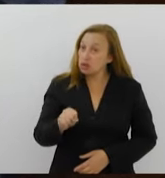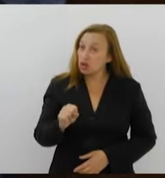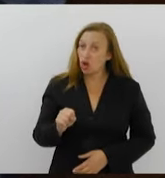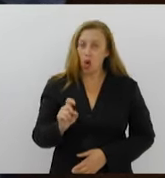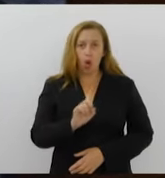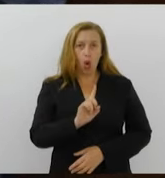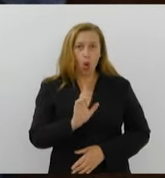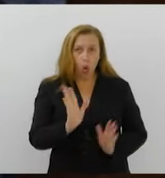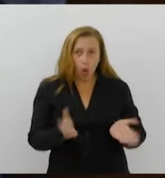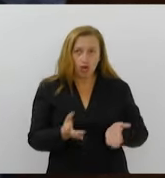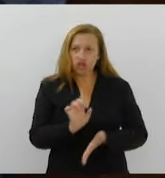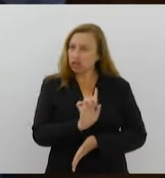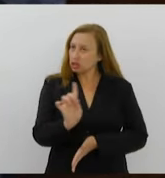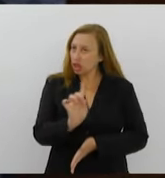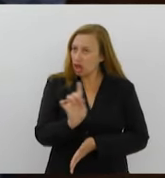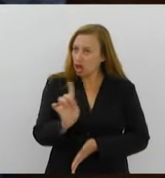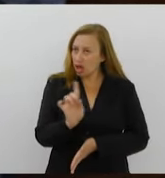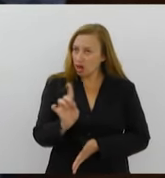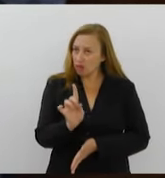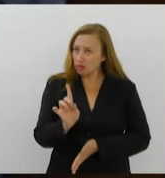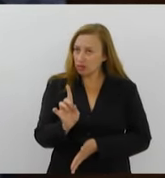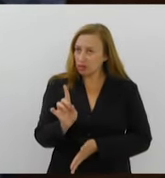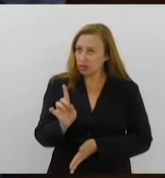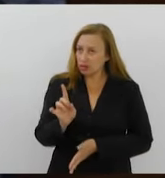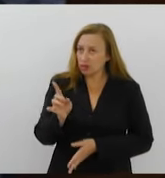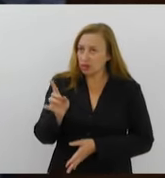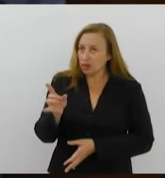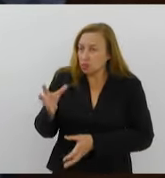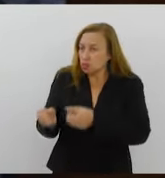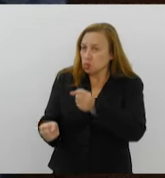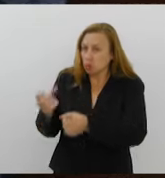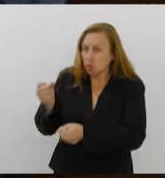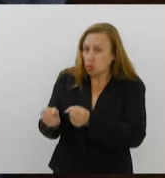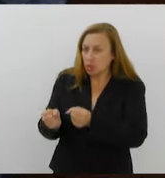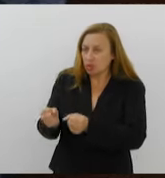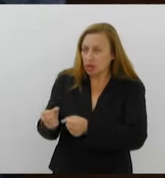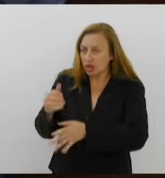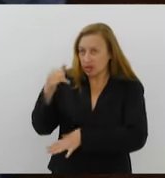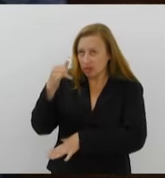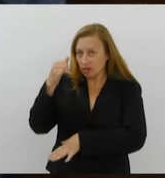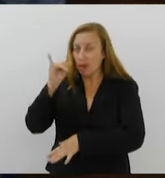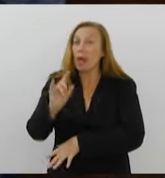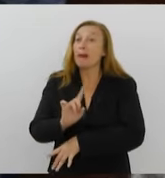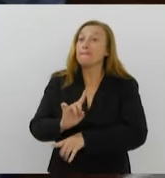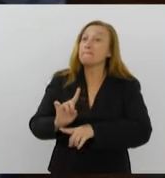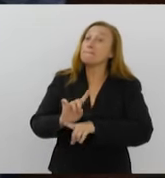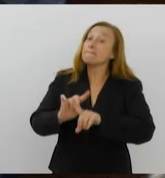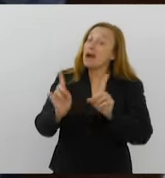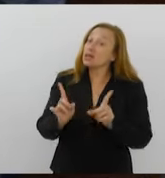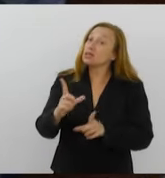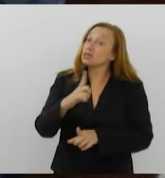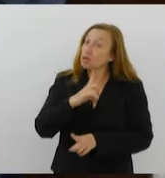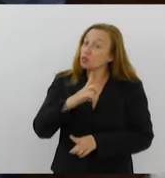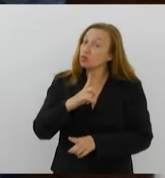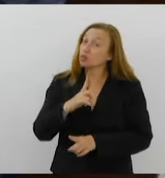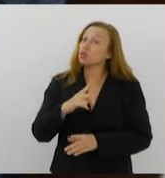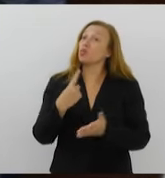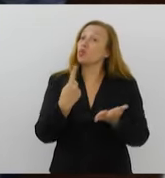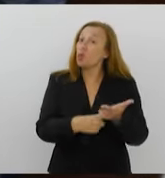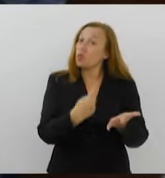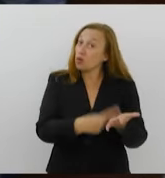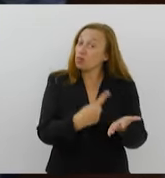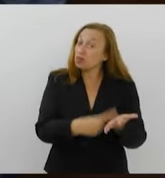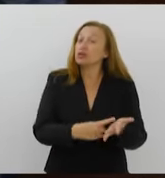não mexemos mais com gado de leite, gado de corte, mas nós temos um compromisso com aqueles